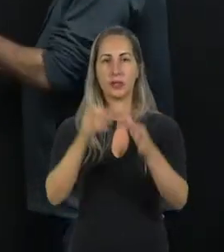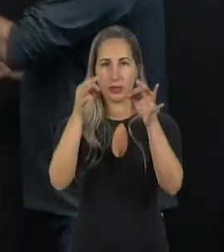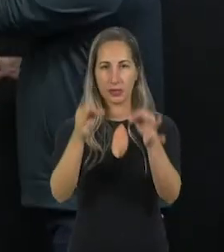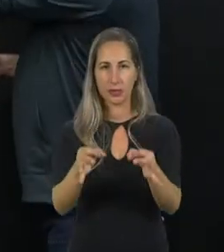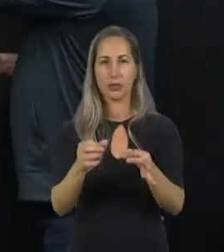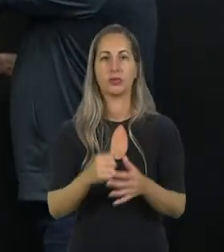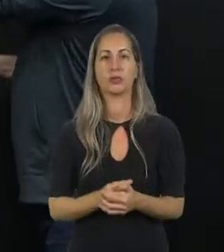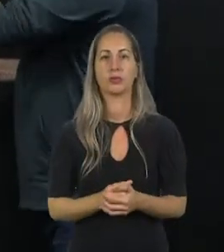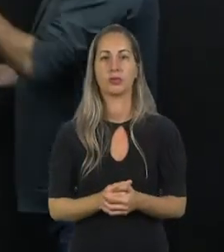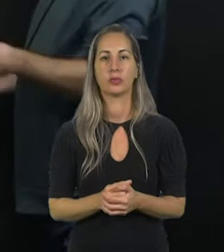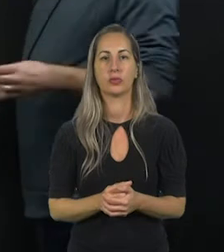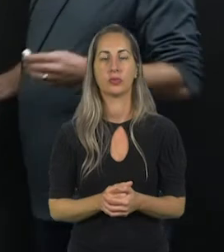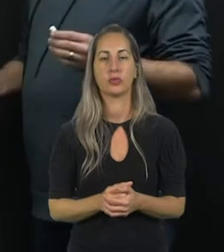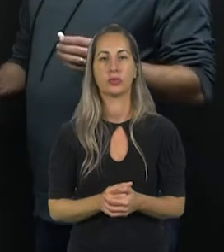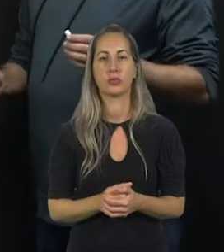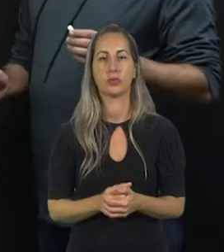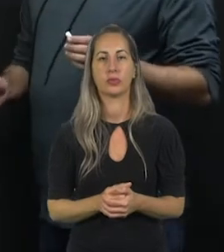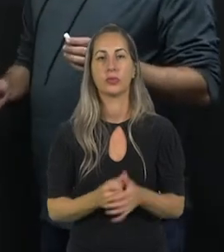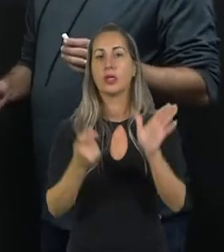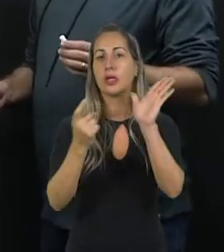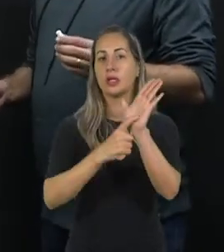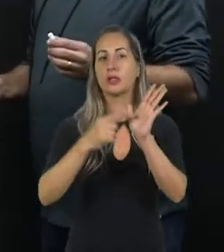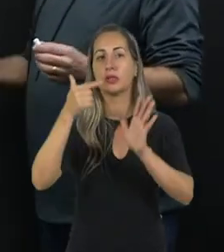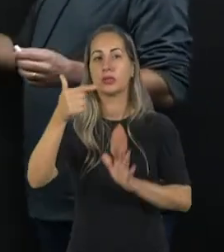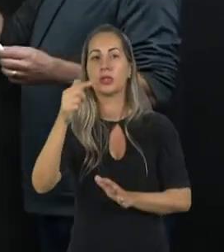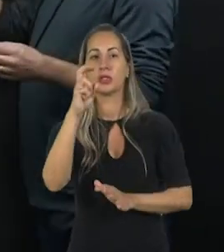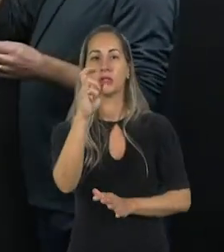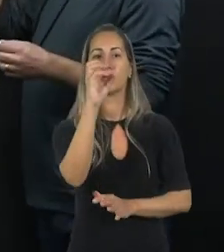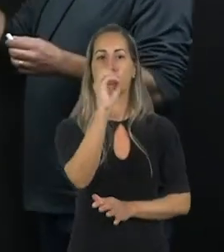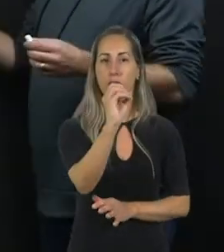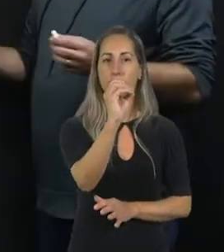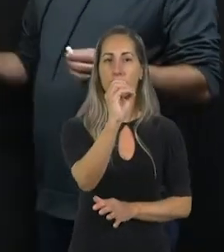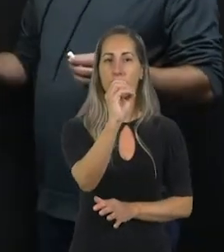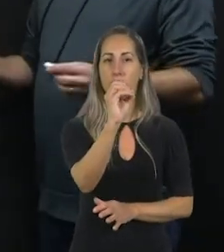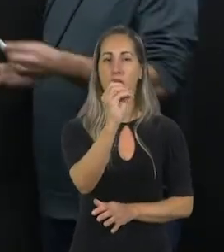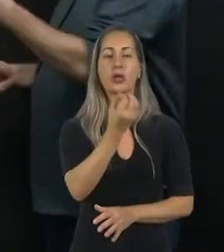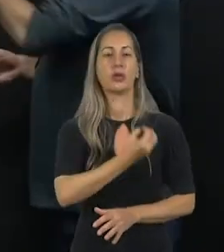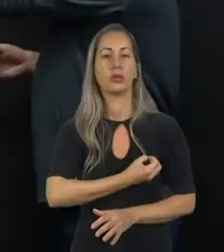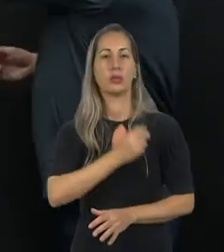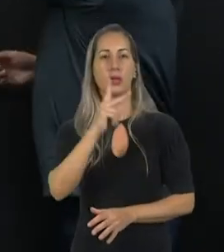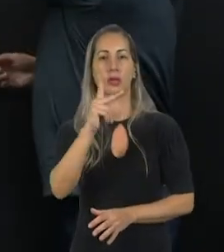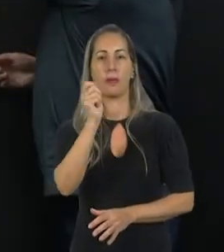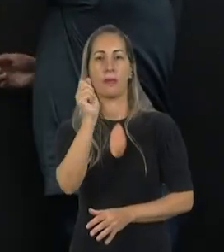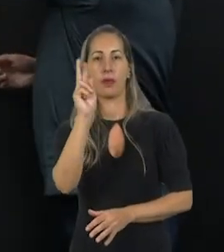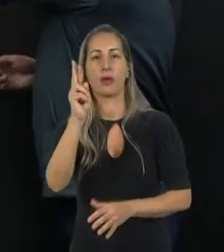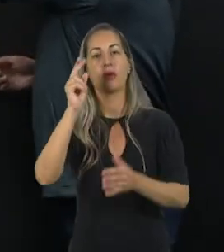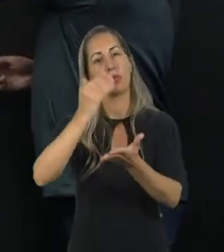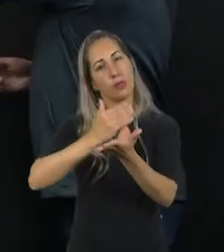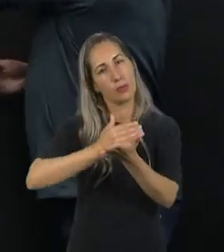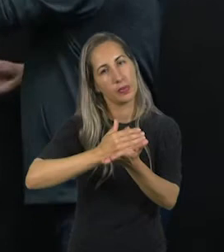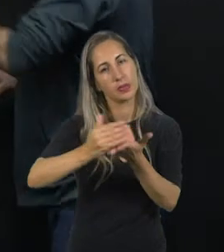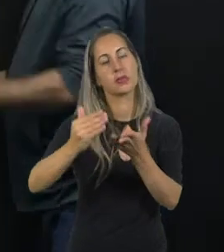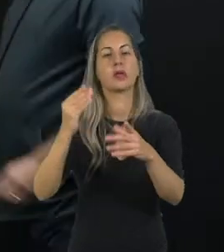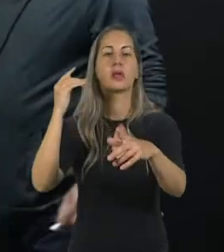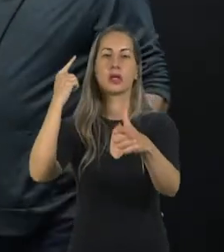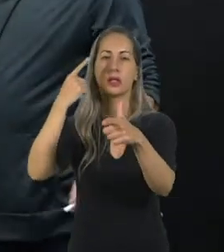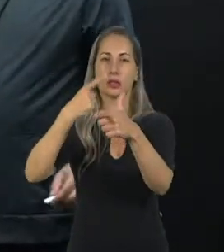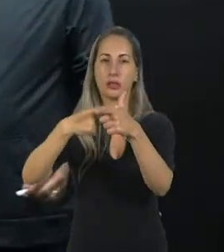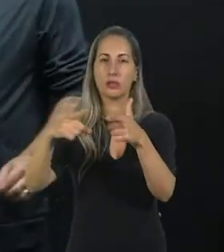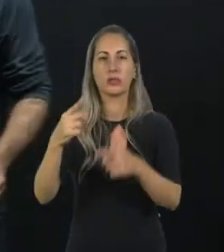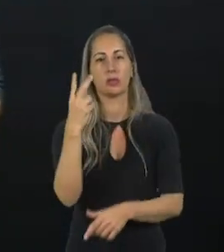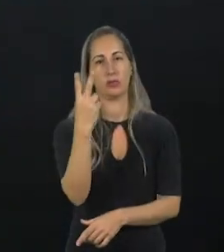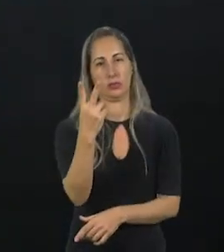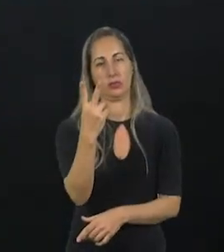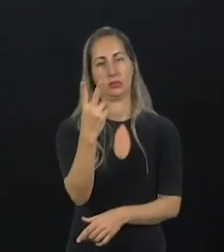tá? Pelo fato de esse 250 ser um número par, eu vou começar a sua divisão